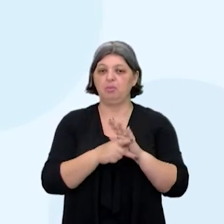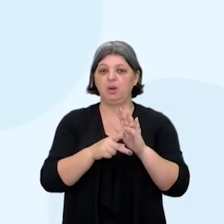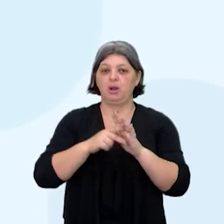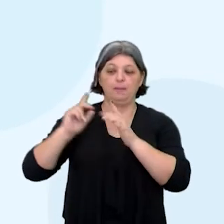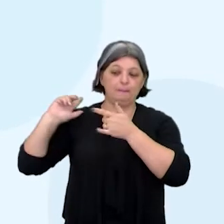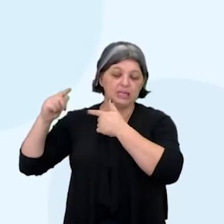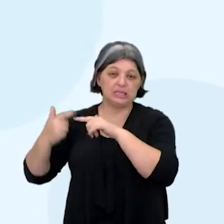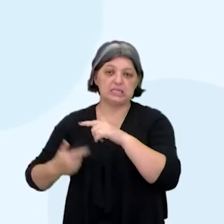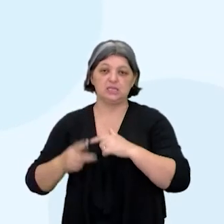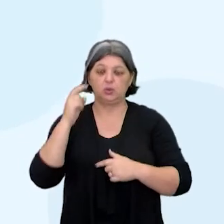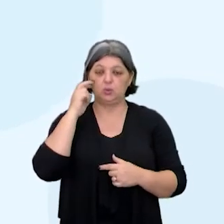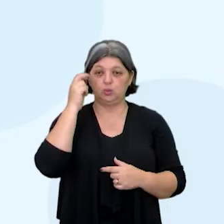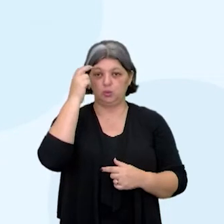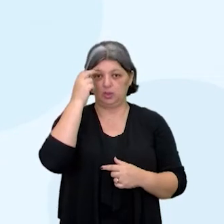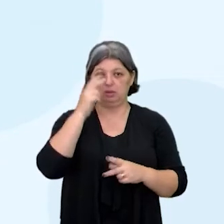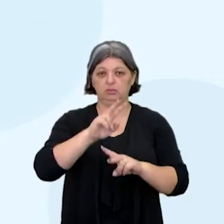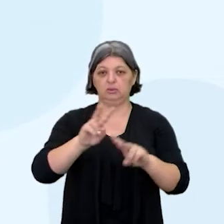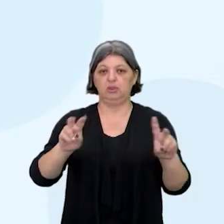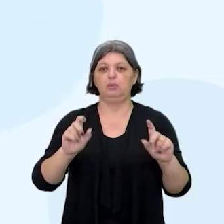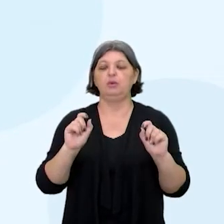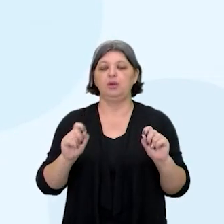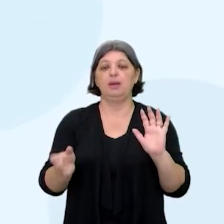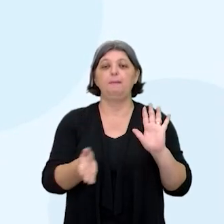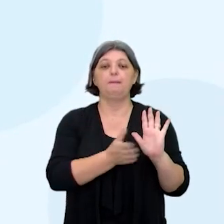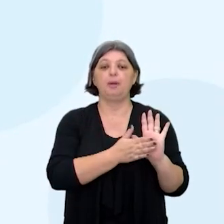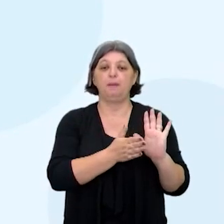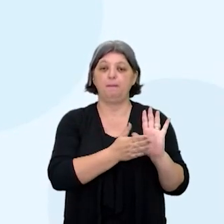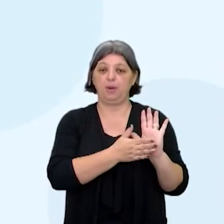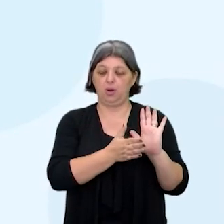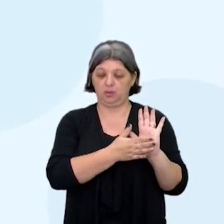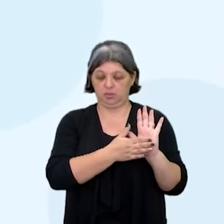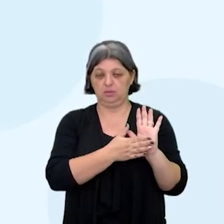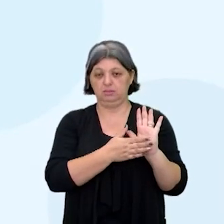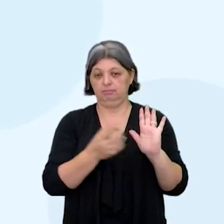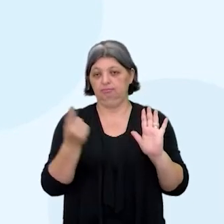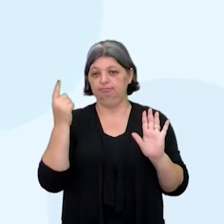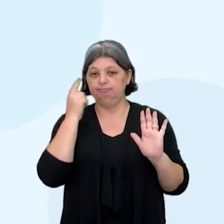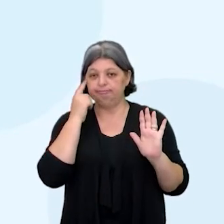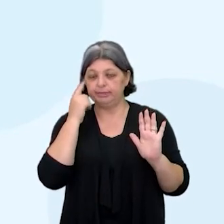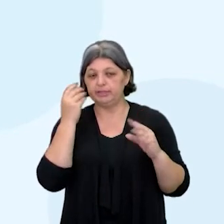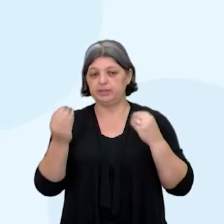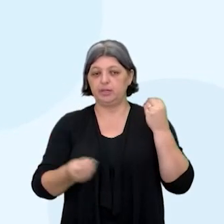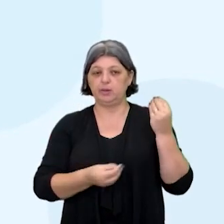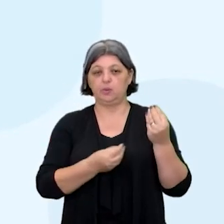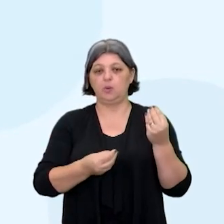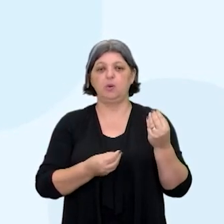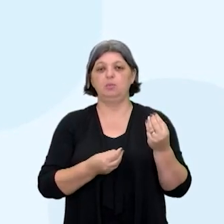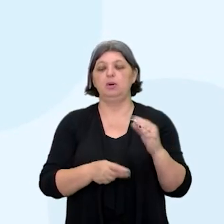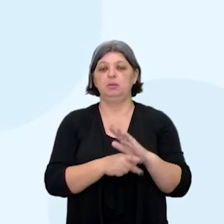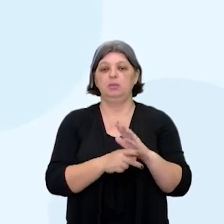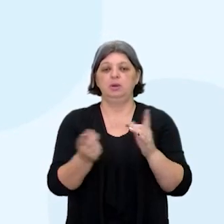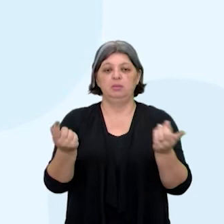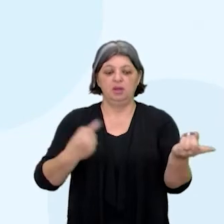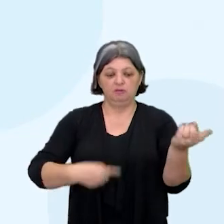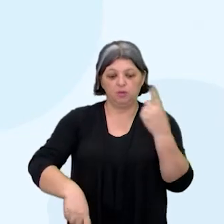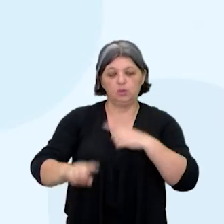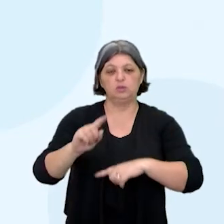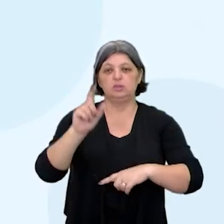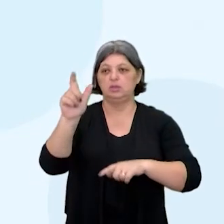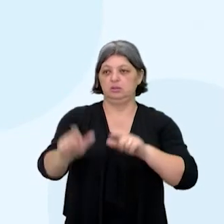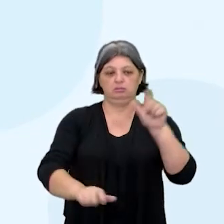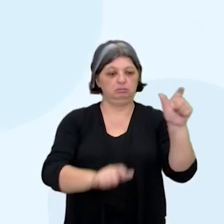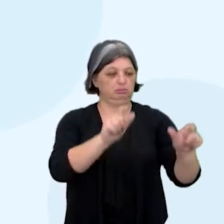culturais? Em tradições culturais, a nossa proposta é pensar na formação do indivíduo, tá? Pensando em